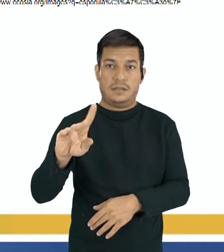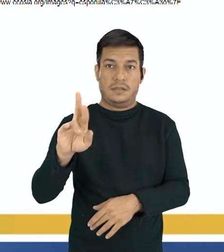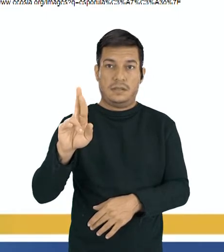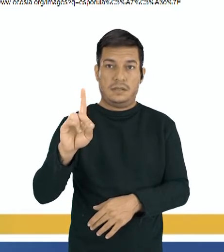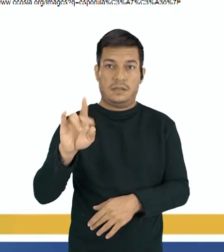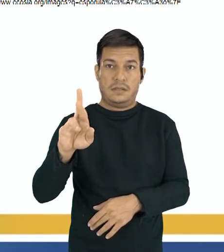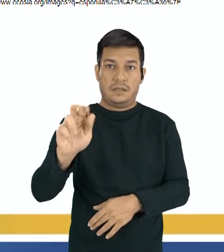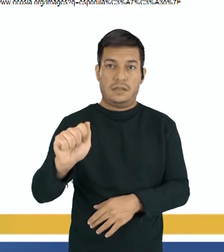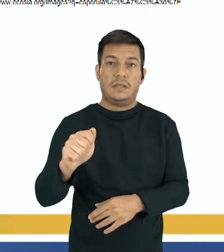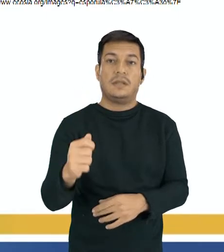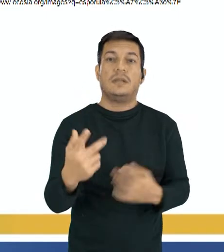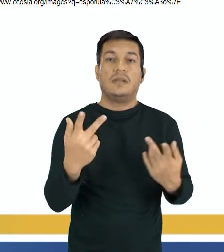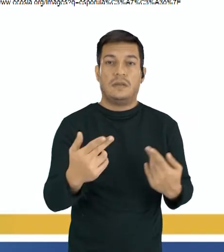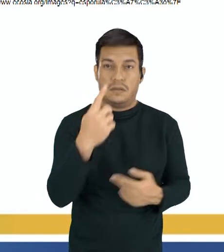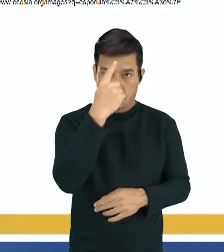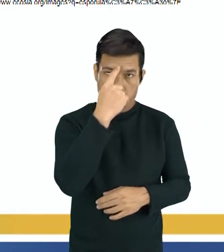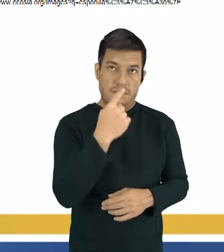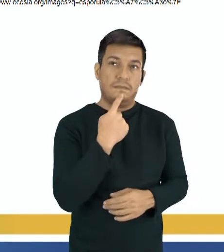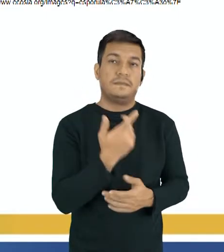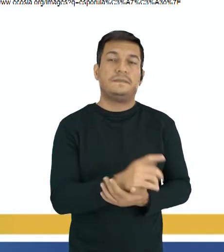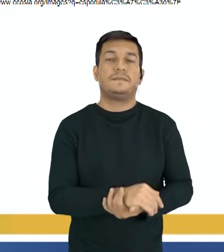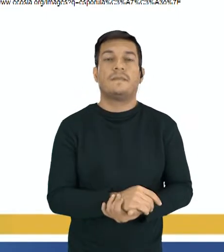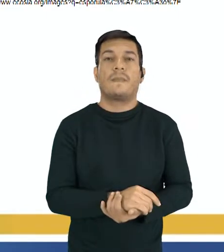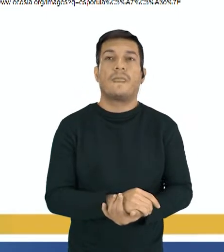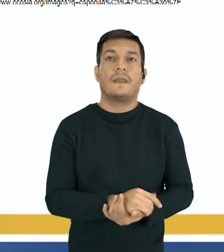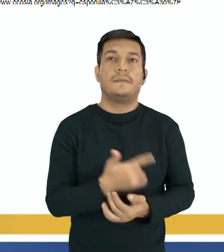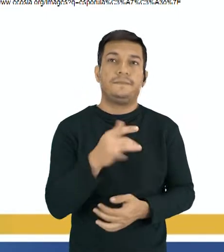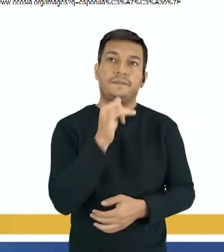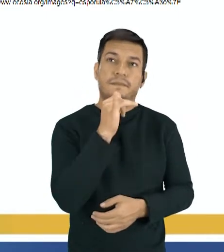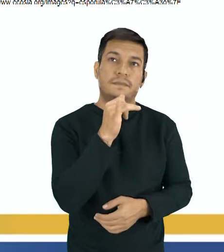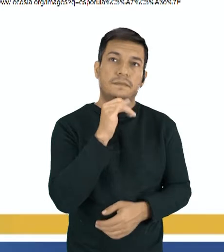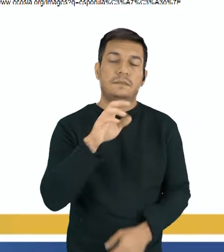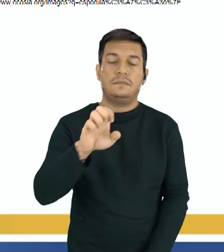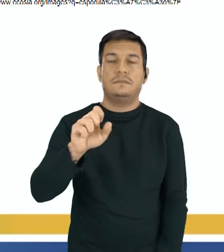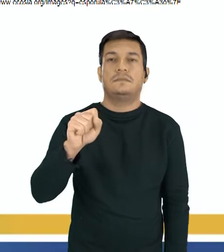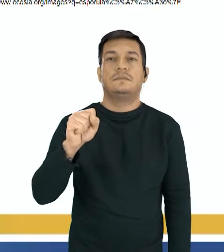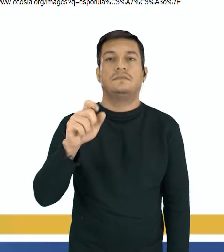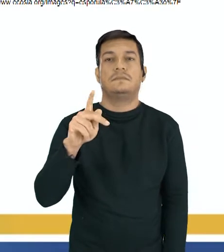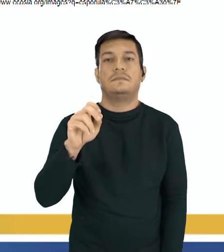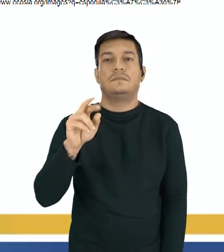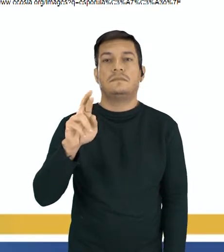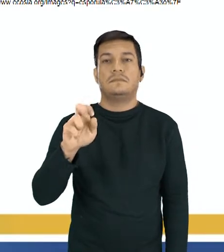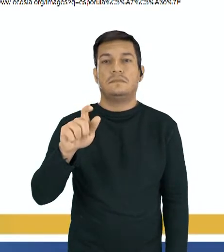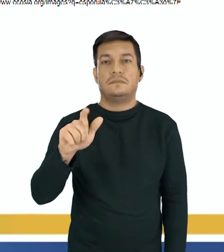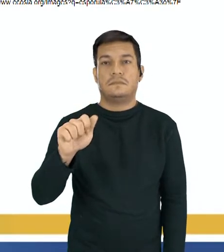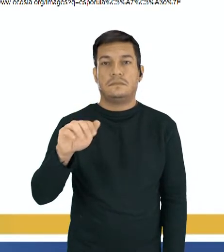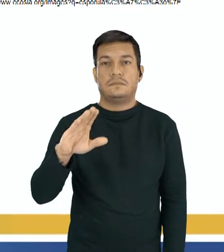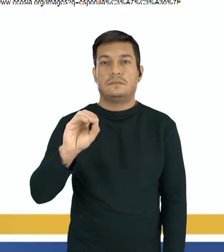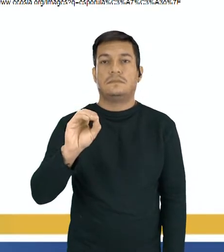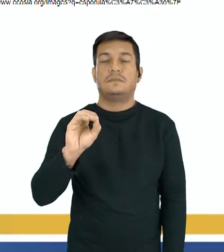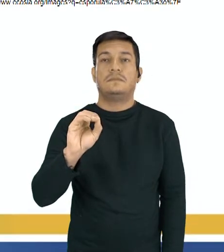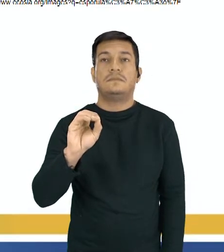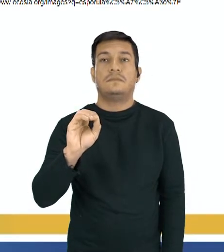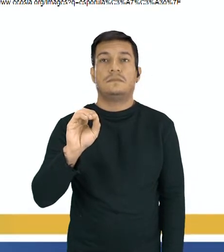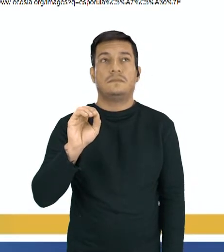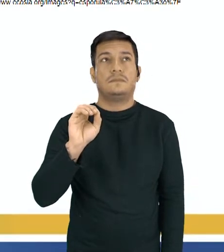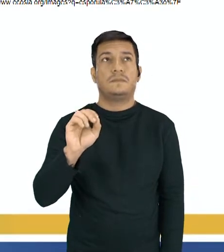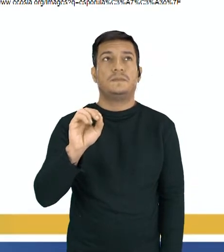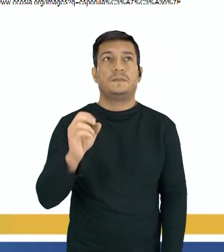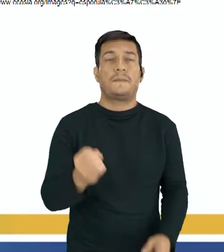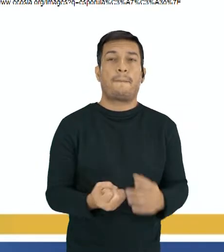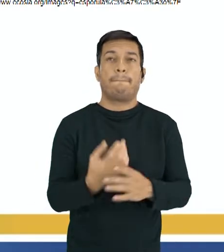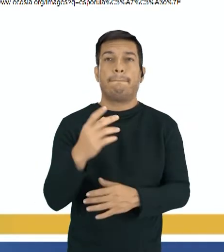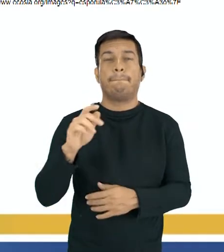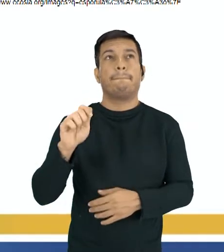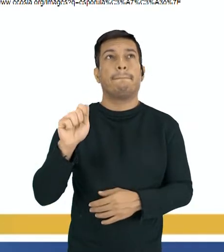é exatamente igual à hidra que deu origem. Outro exemplo é esporulação. A esporulação é uma